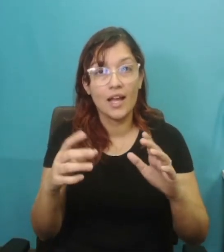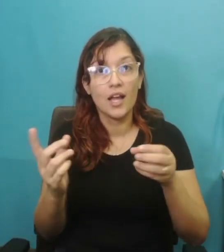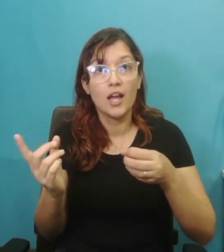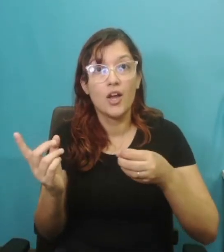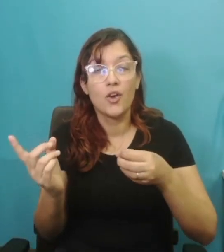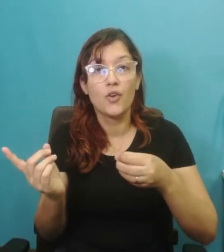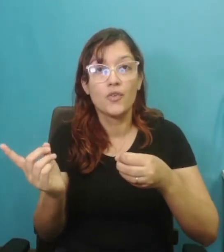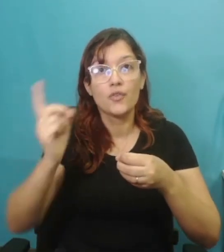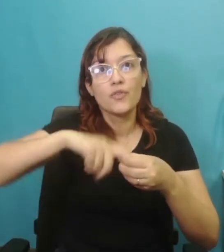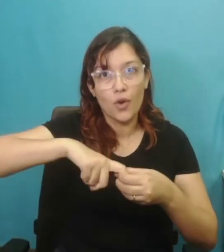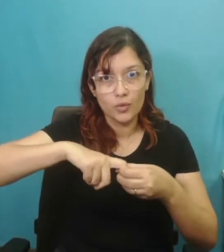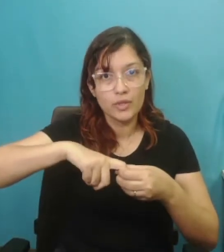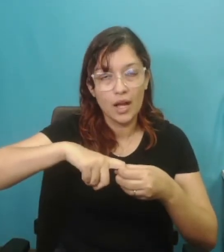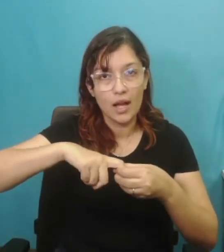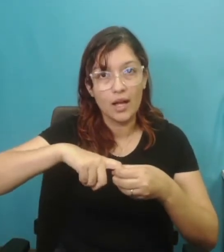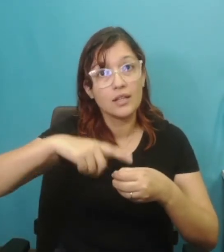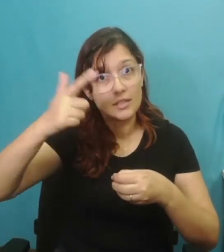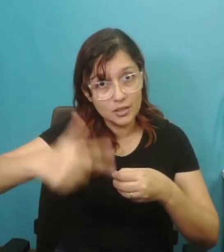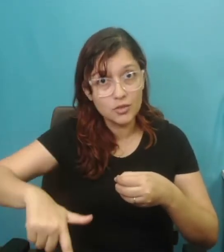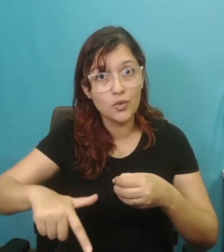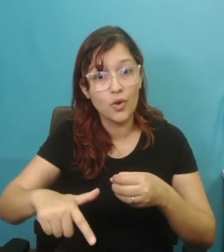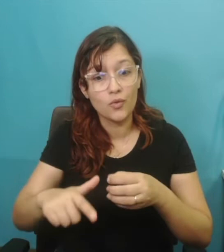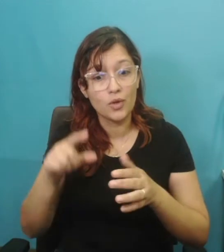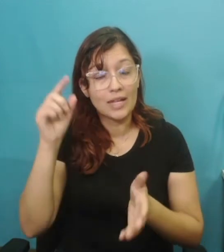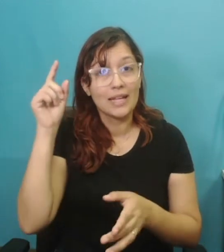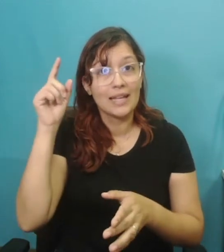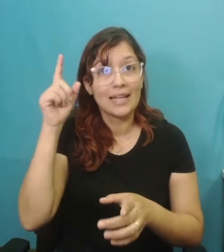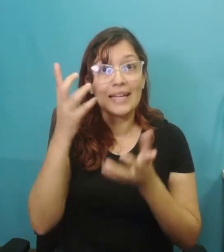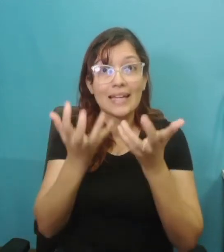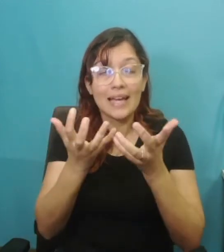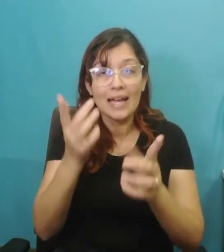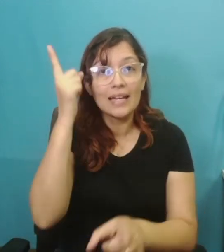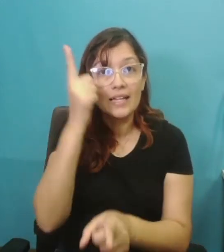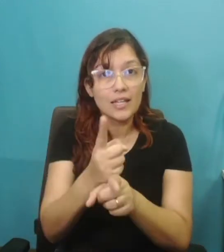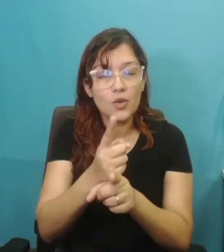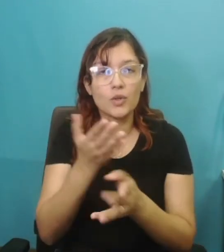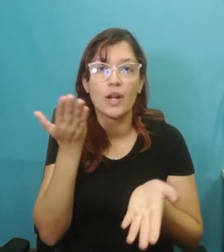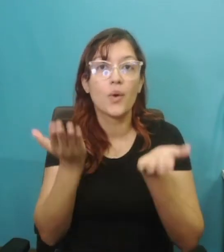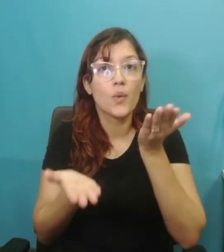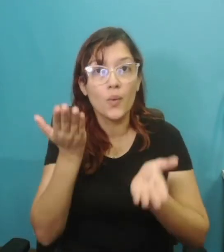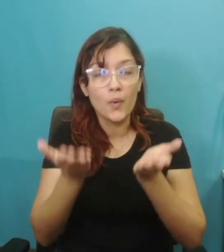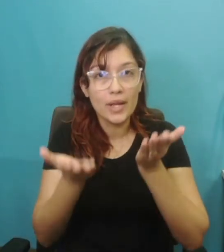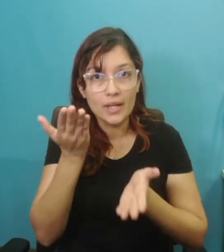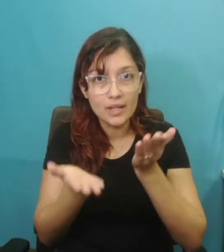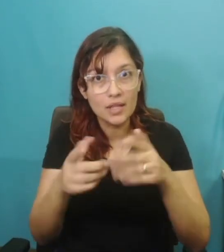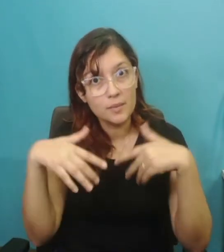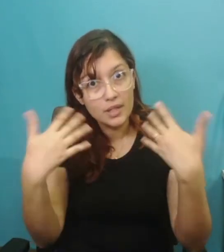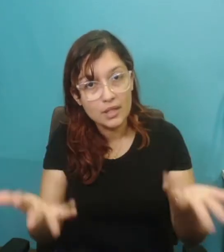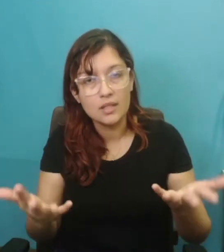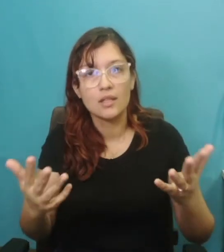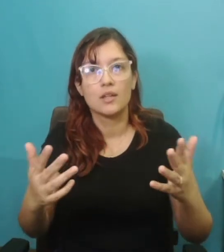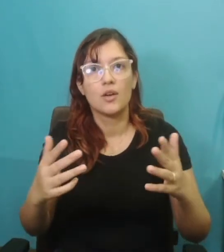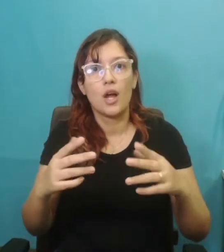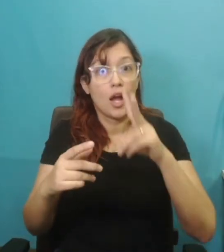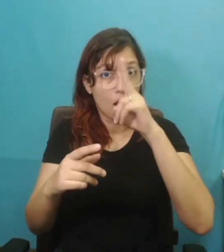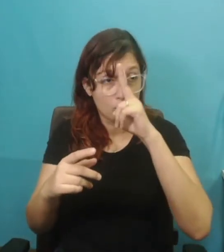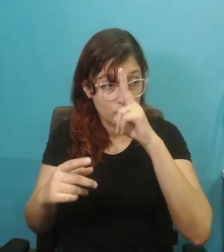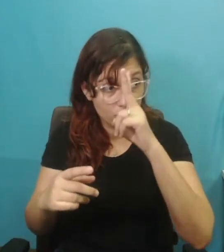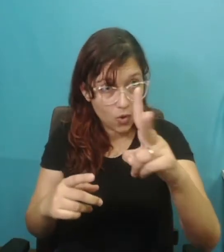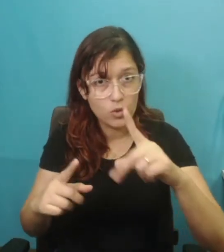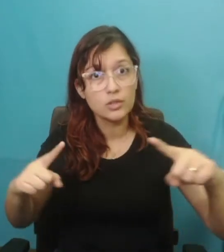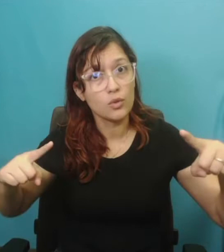Ao passo que ela estica, passando do seu ponto de equilíbrio, ela também vai querer voltar.